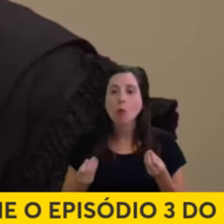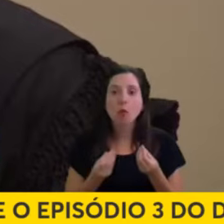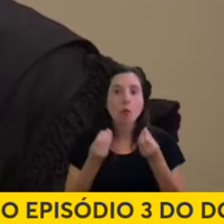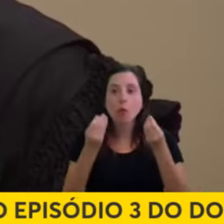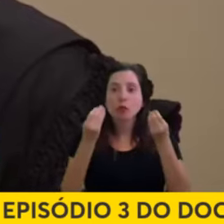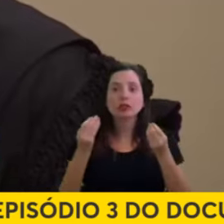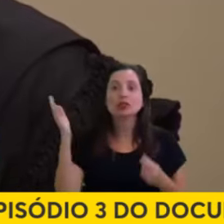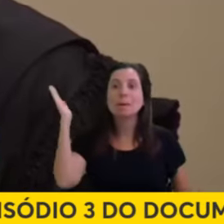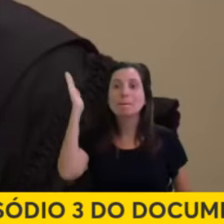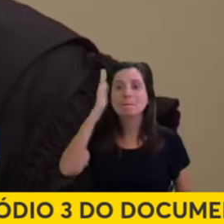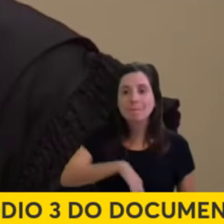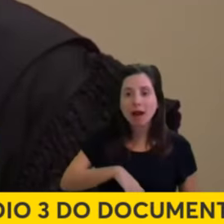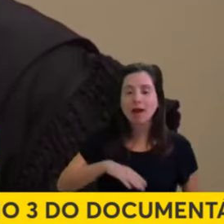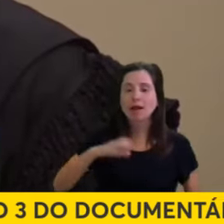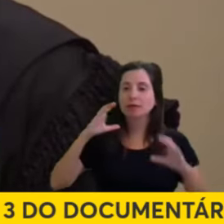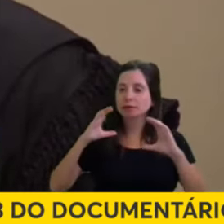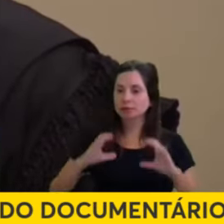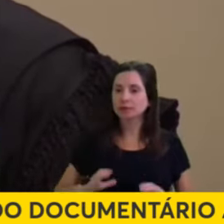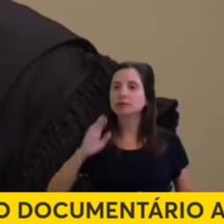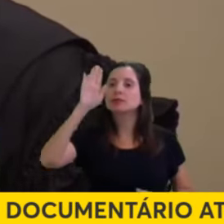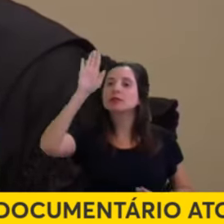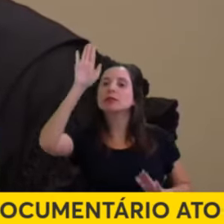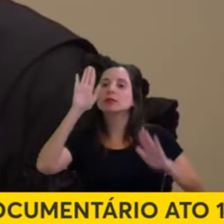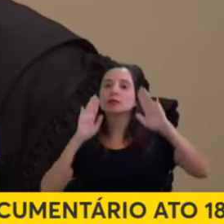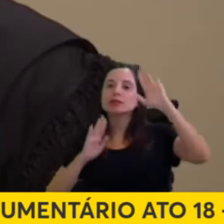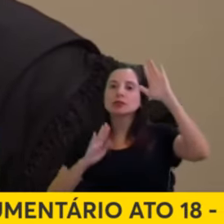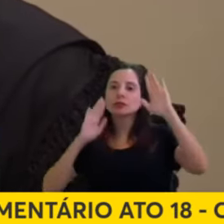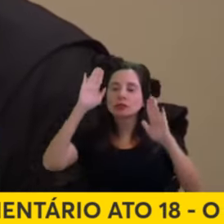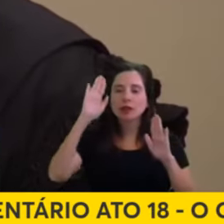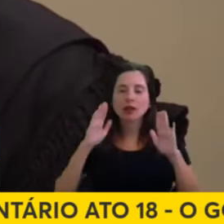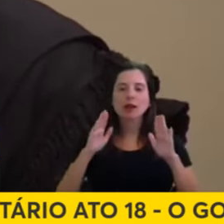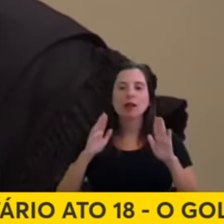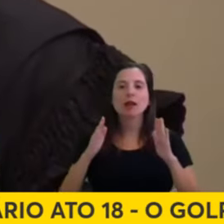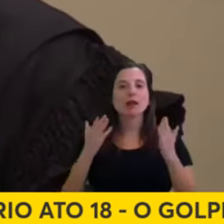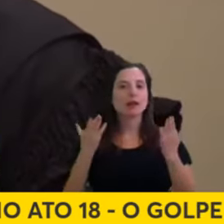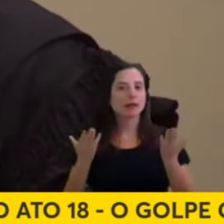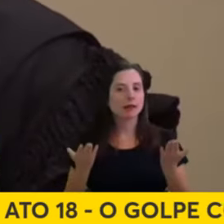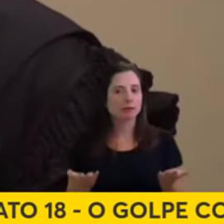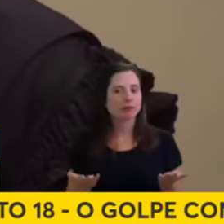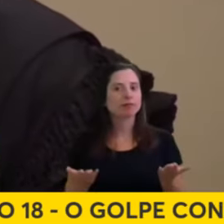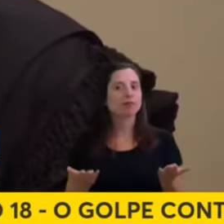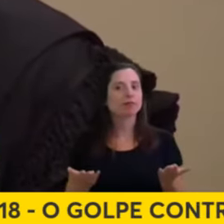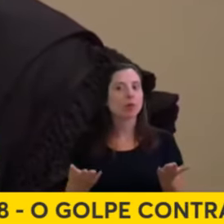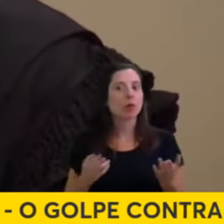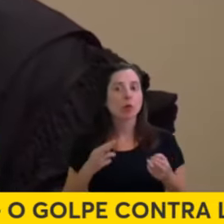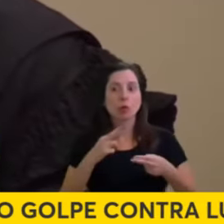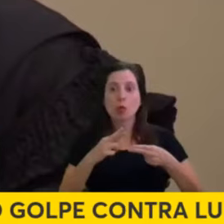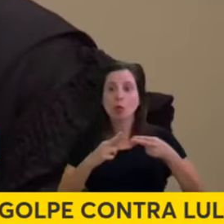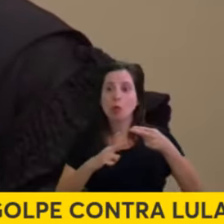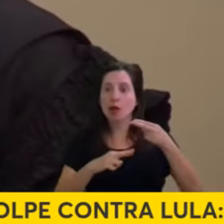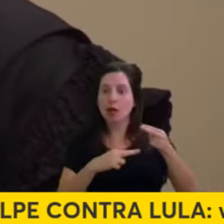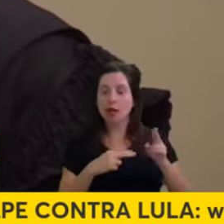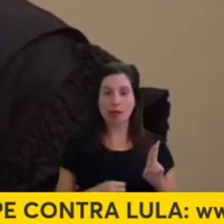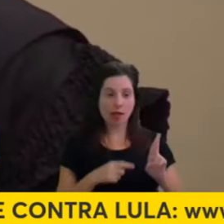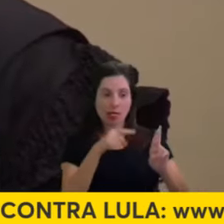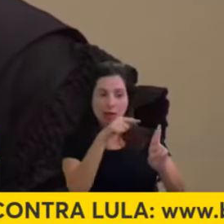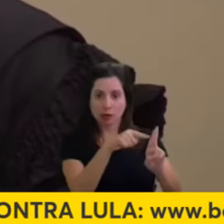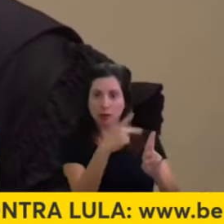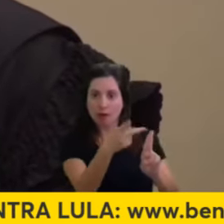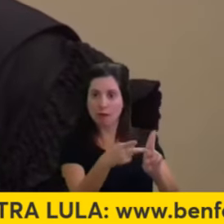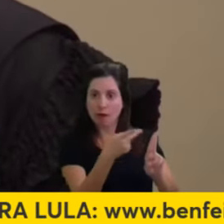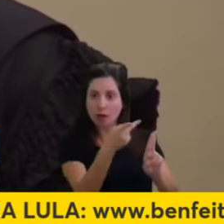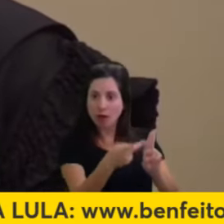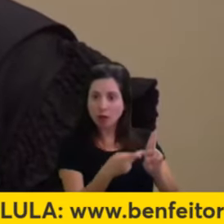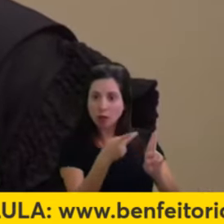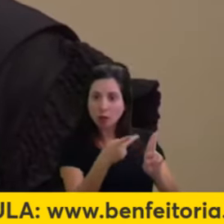candidato suficiente para macular a lisura do pleito o relator apontou neste caso que eu cito aqui o precedente envolvendo um